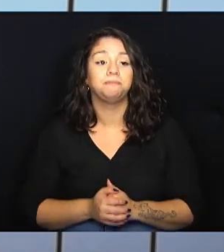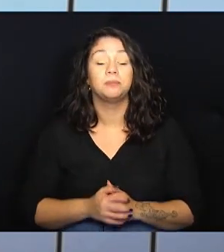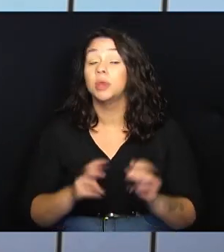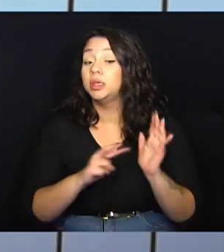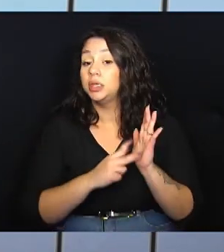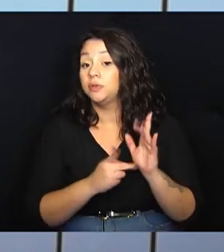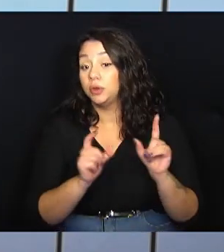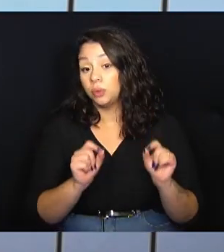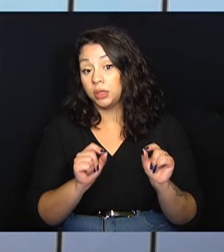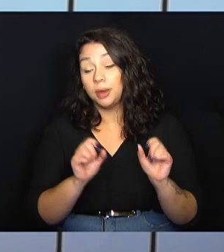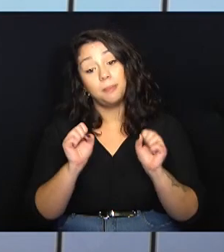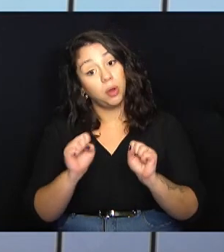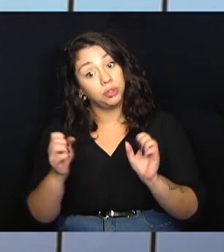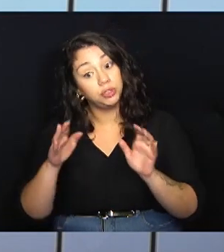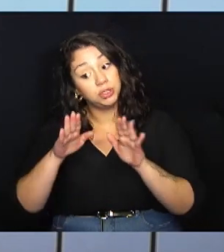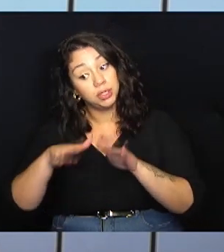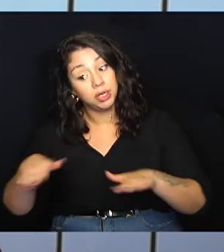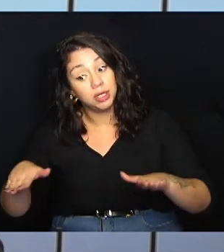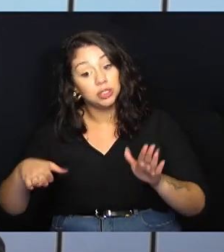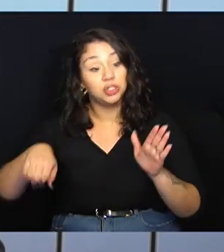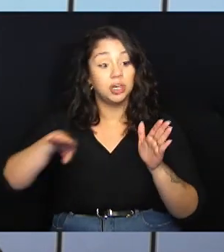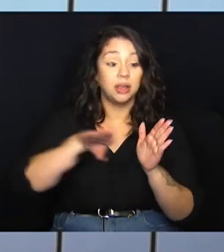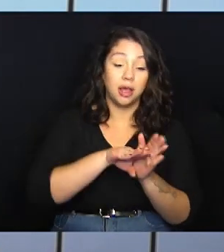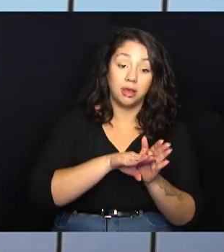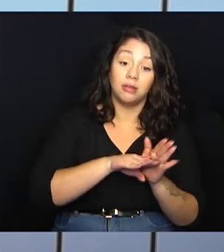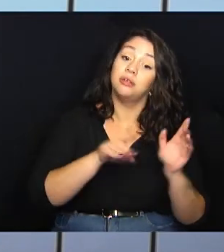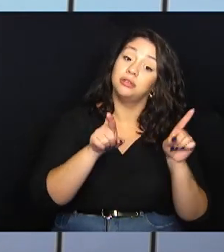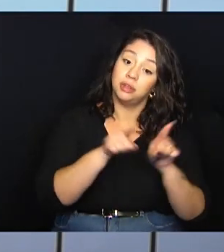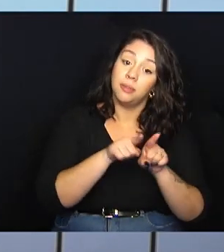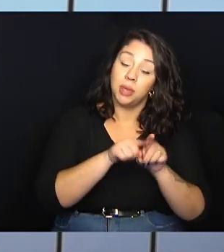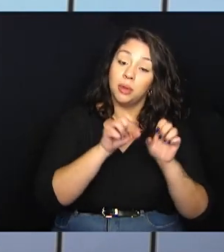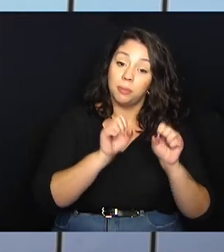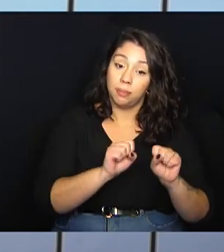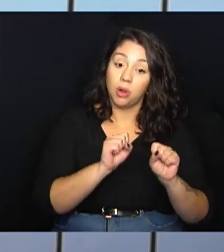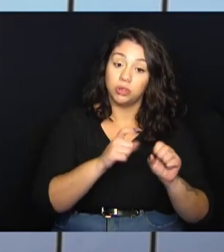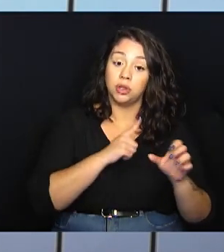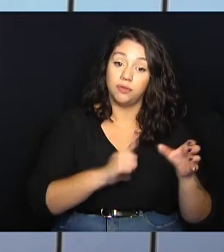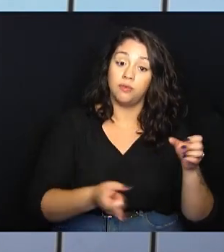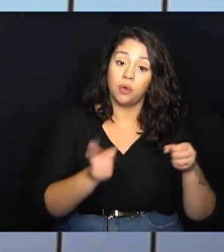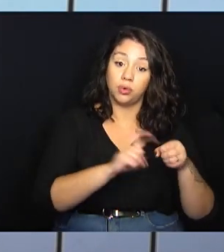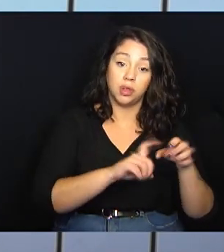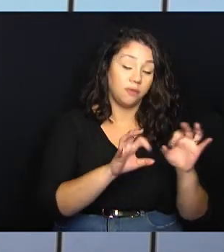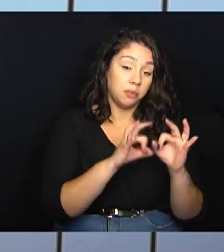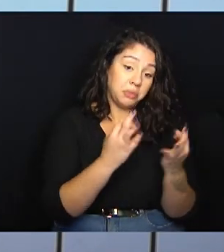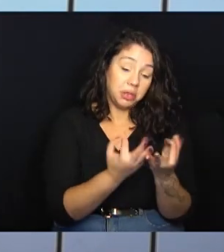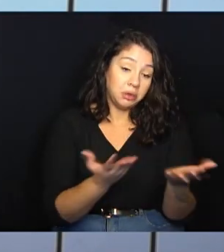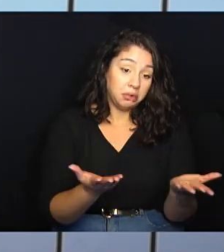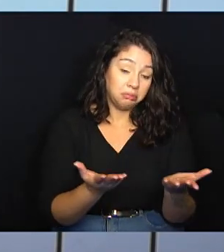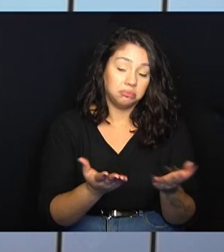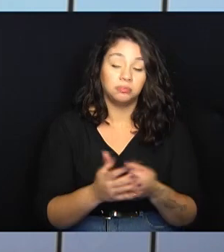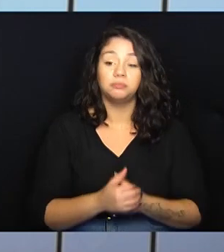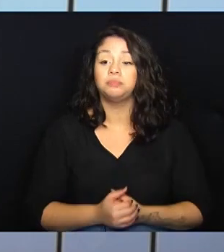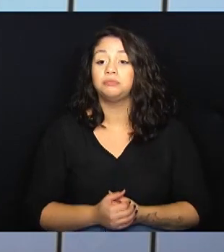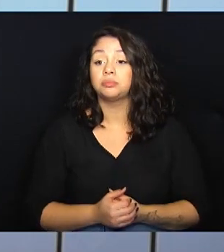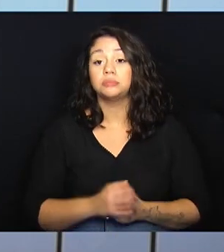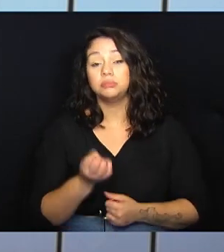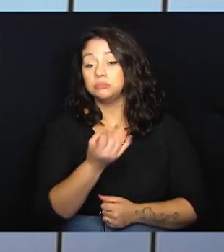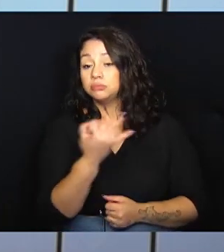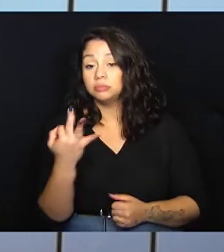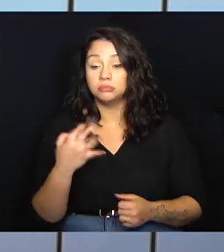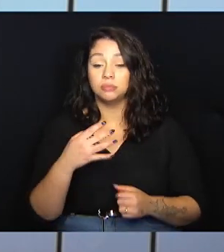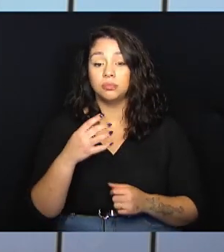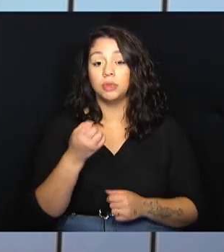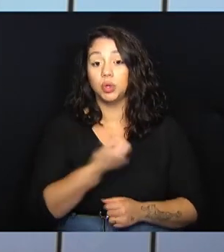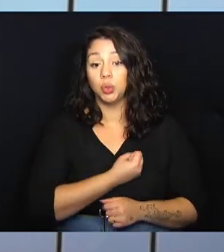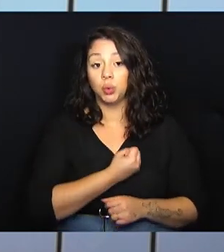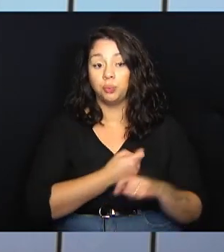tanto pode chegar criança hoje, como podem ser reintegradas à família, enfim. Então, esse número muda, mas a